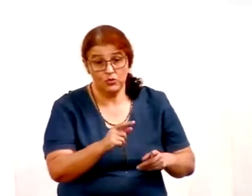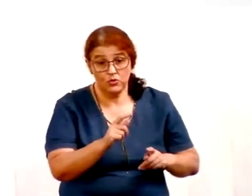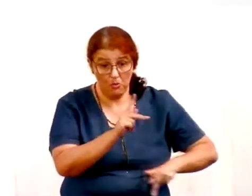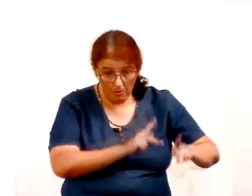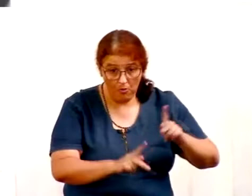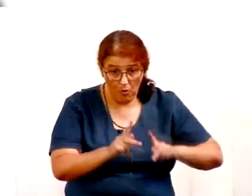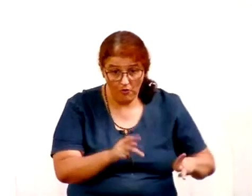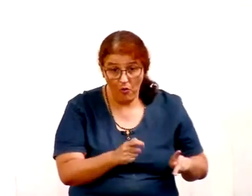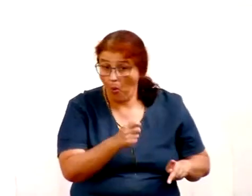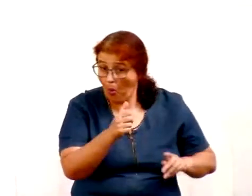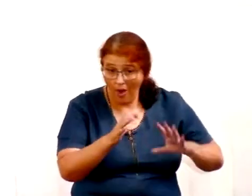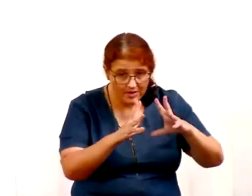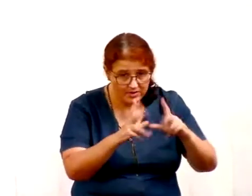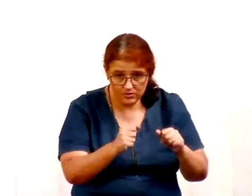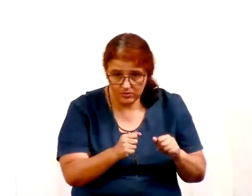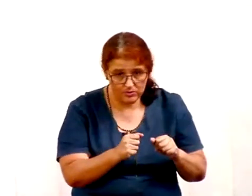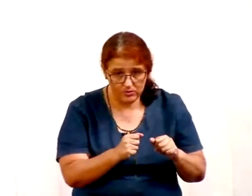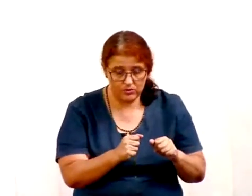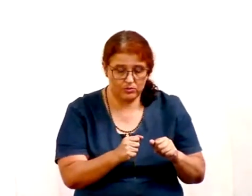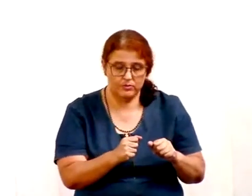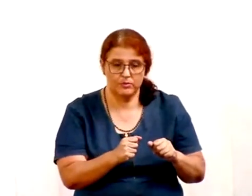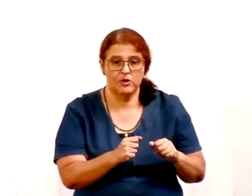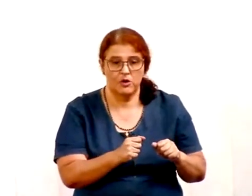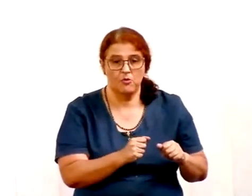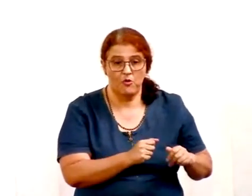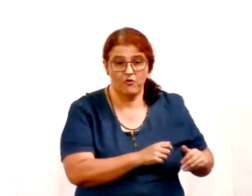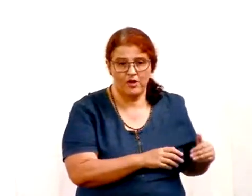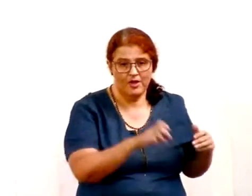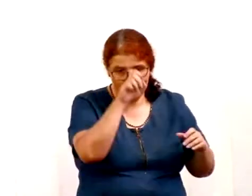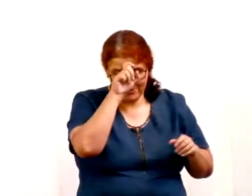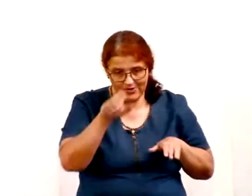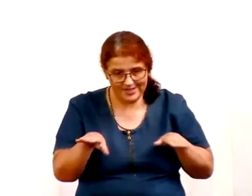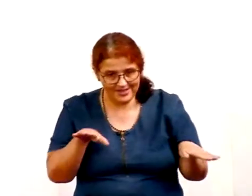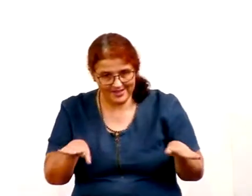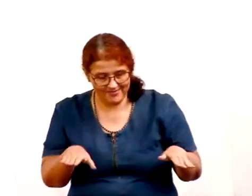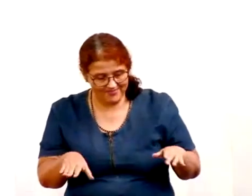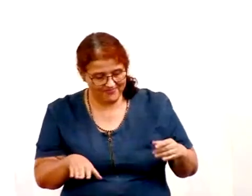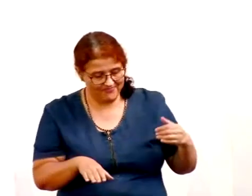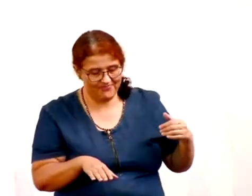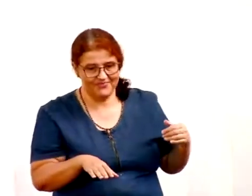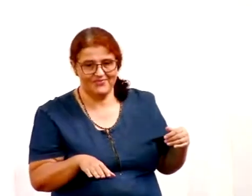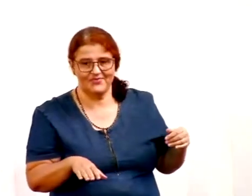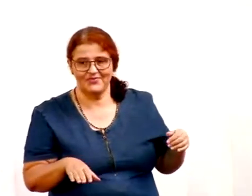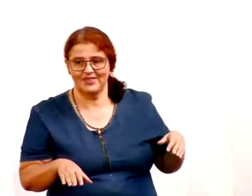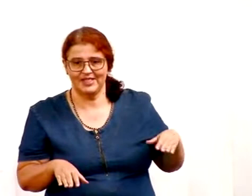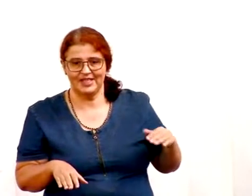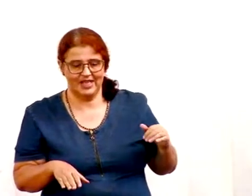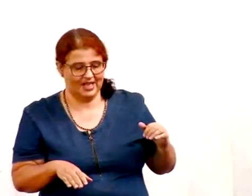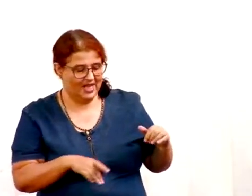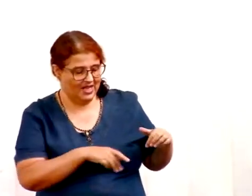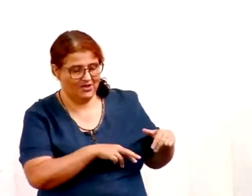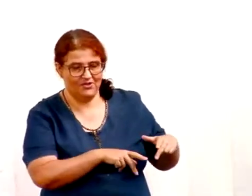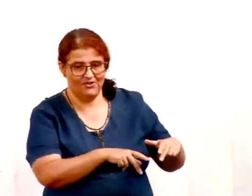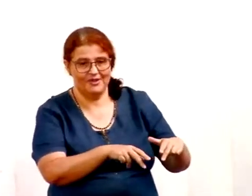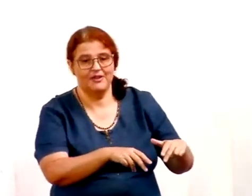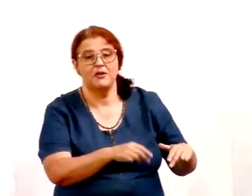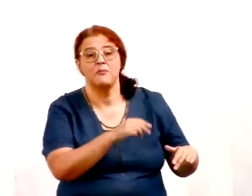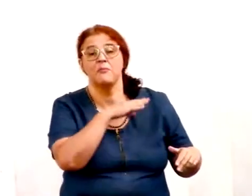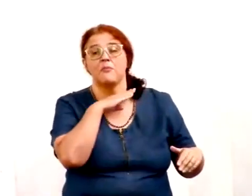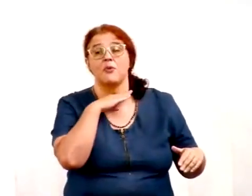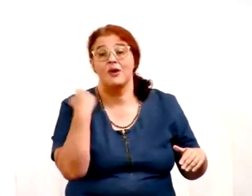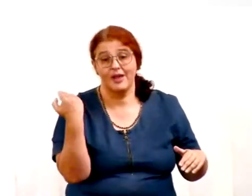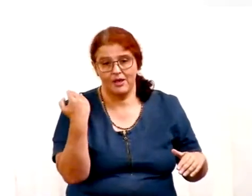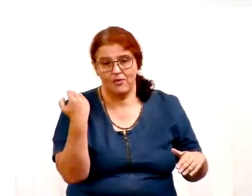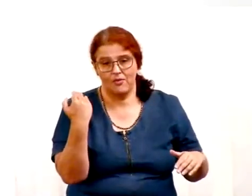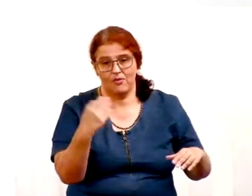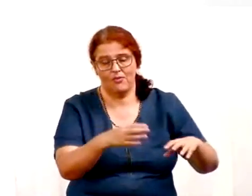que eu prometi aos vossos pais. Eles serão ali prostrados e caídos. E o que a